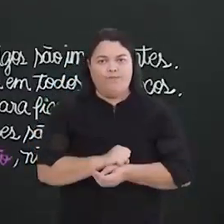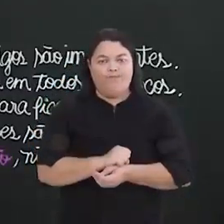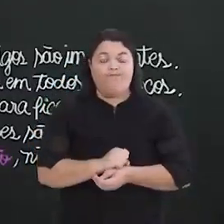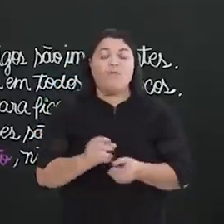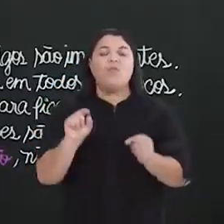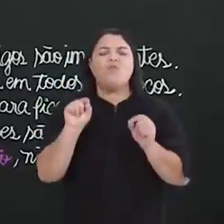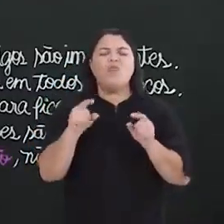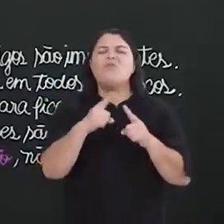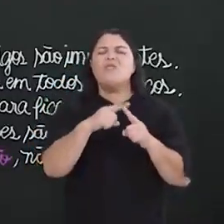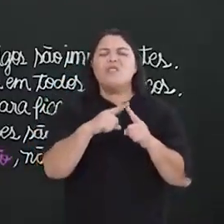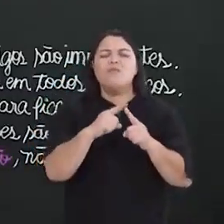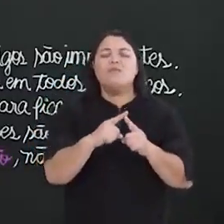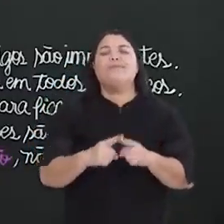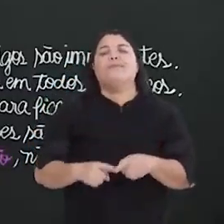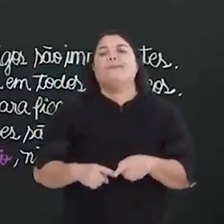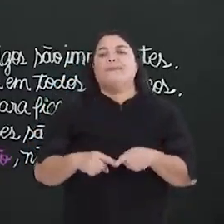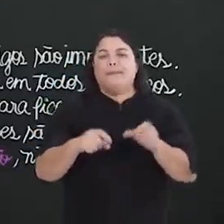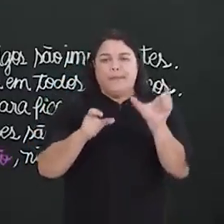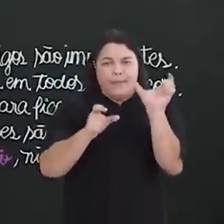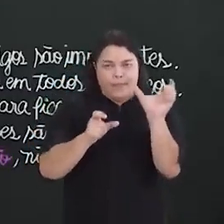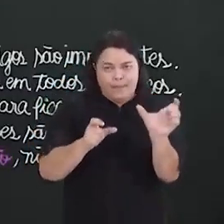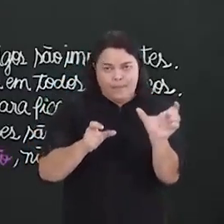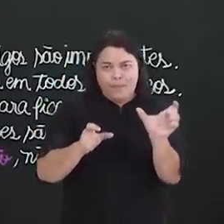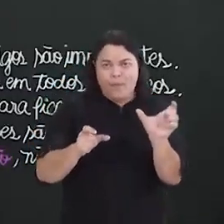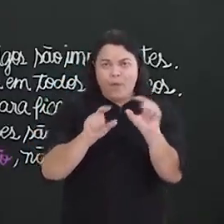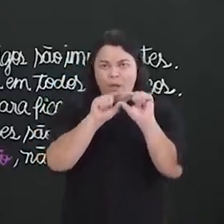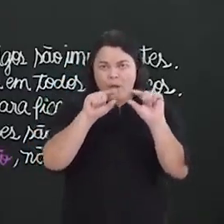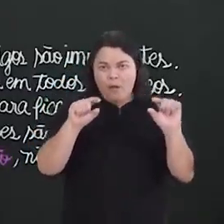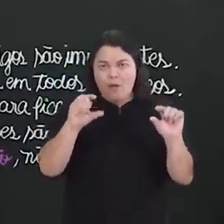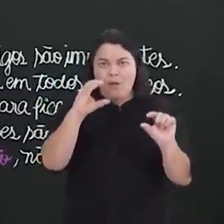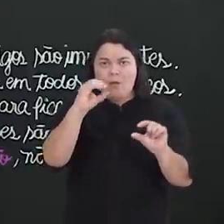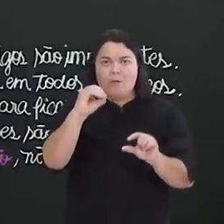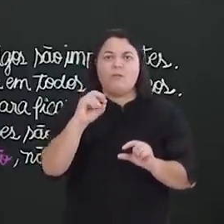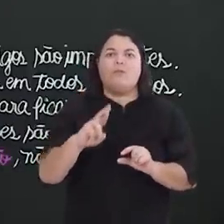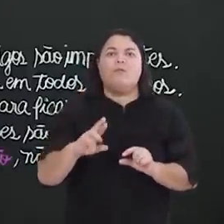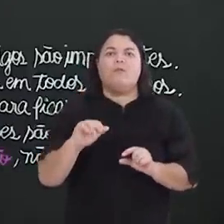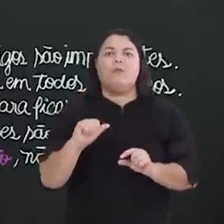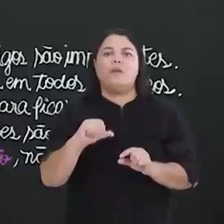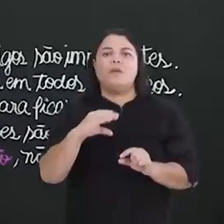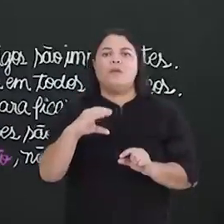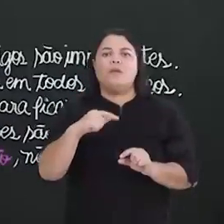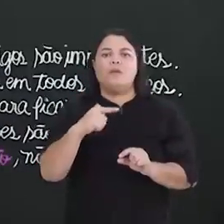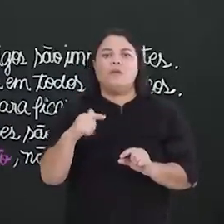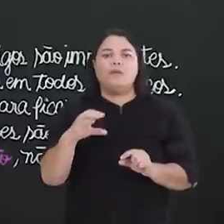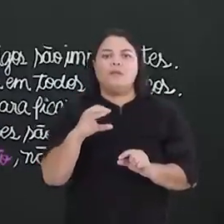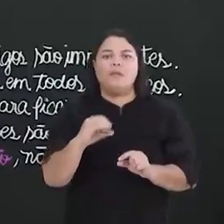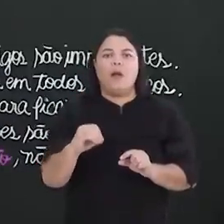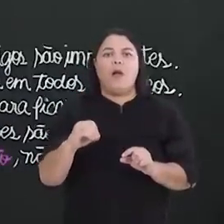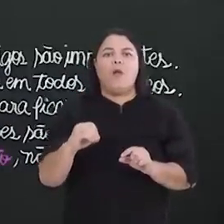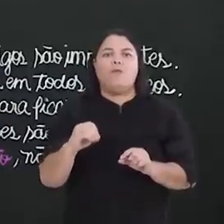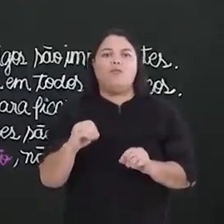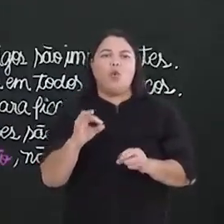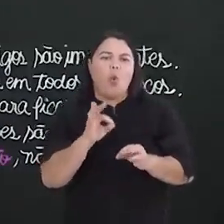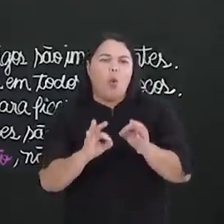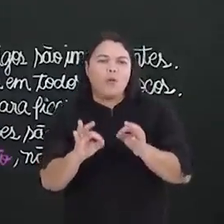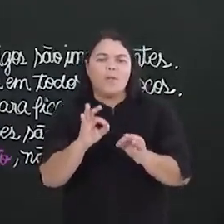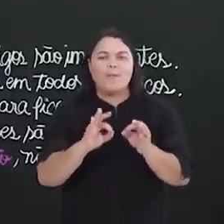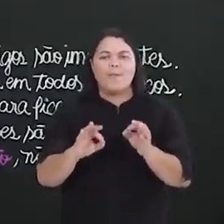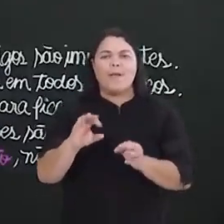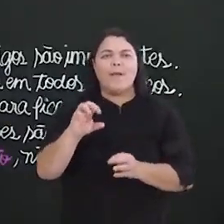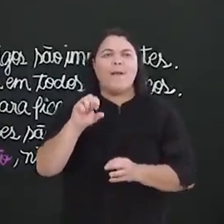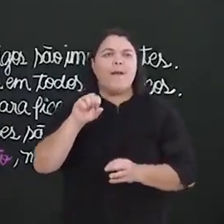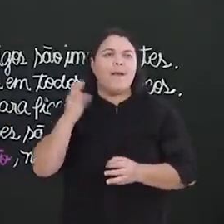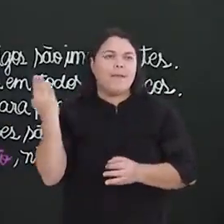coordenada sindética. Essa relação foi estabelecida por meio de uma conjunção.